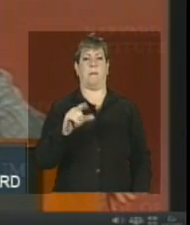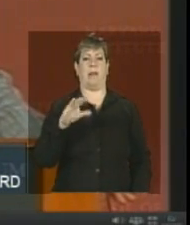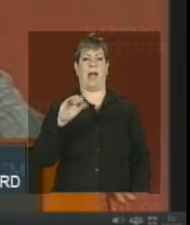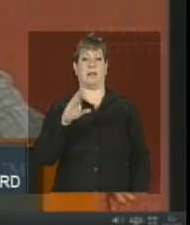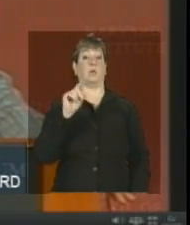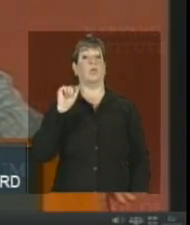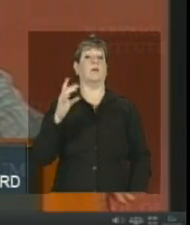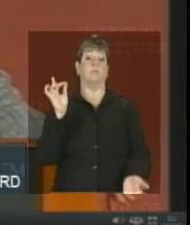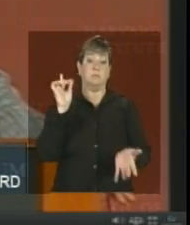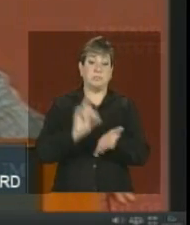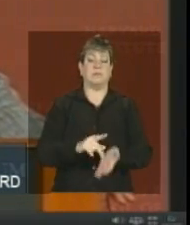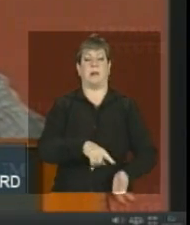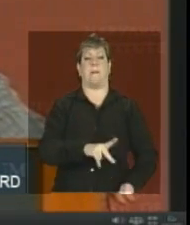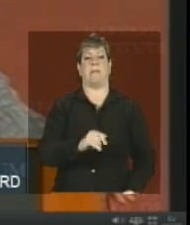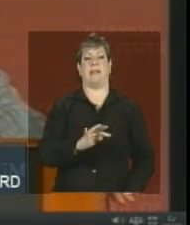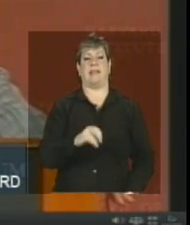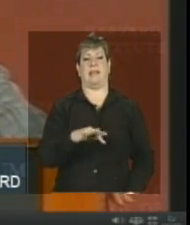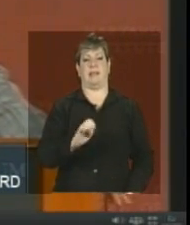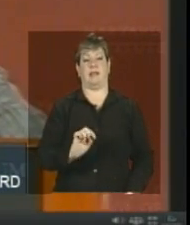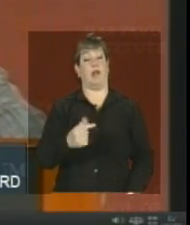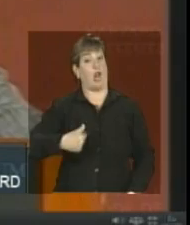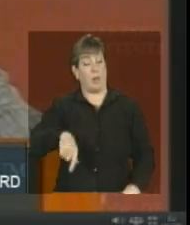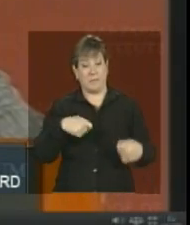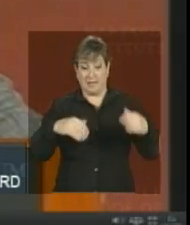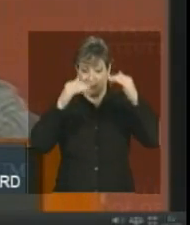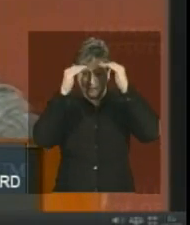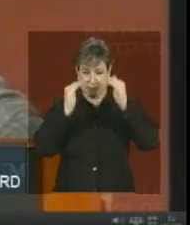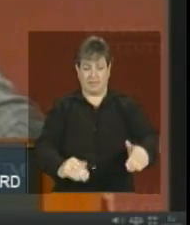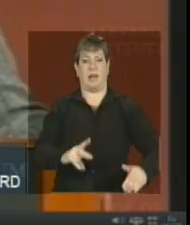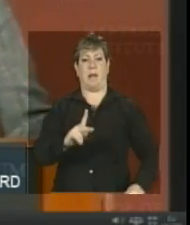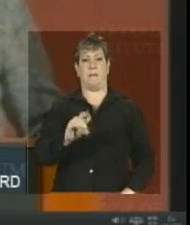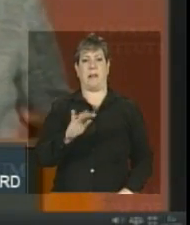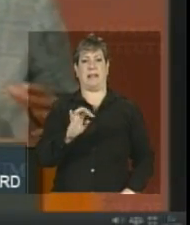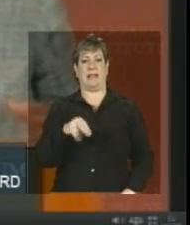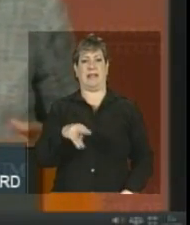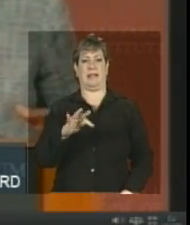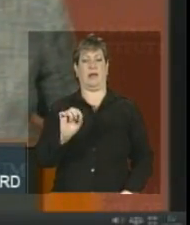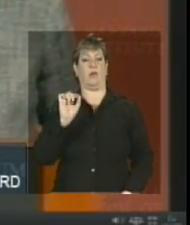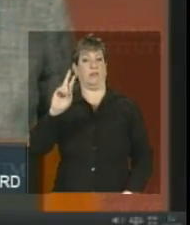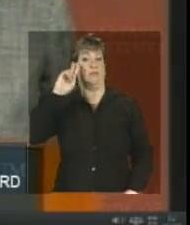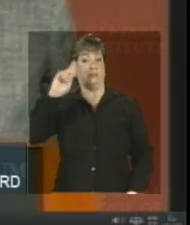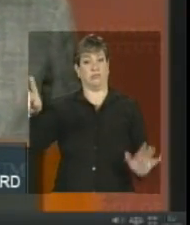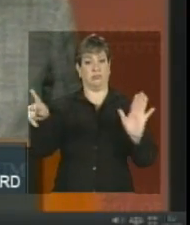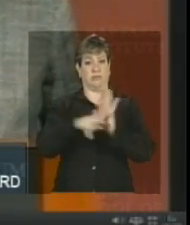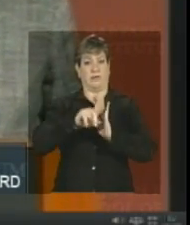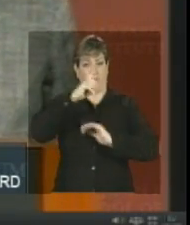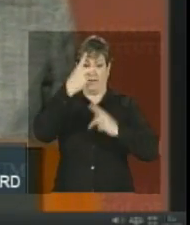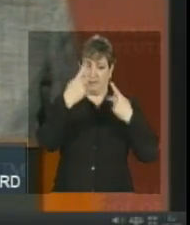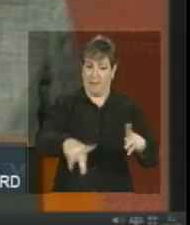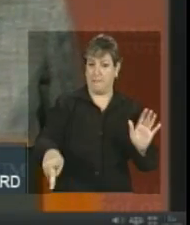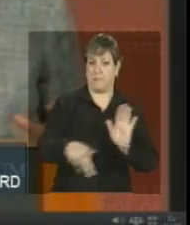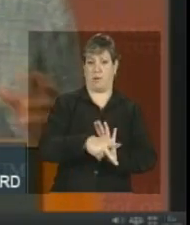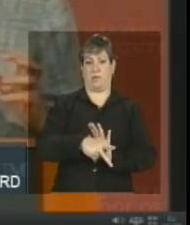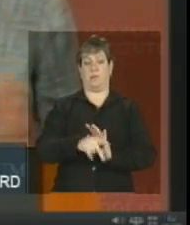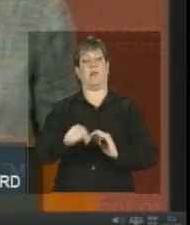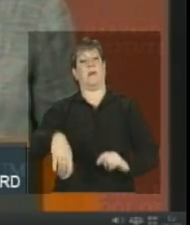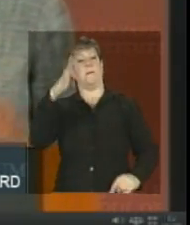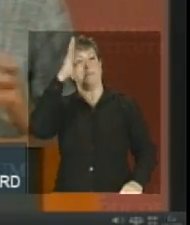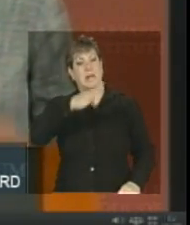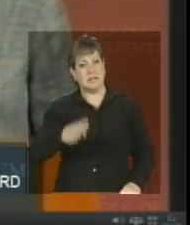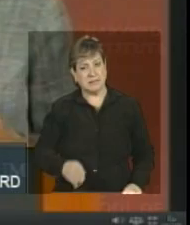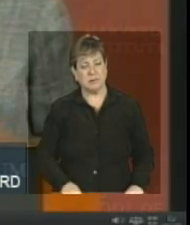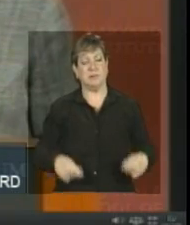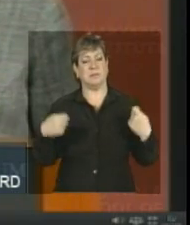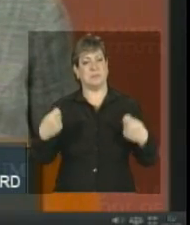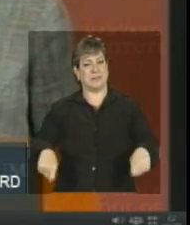Nós temos de dar importância a patentes. E o Brasil precisa de fazer um imenso esforço para